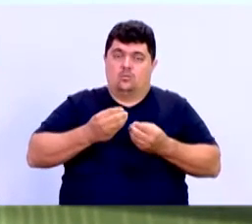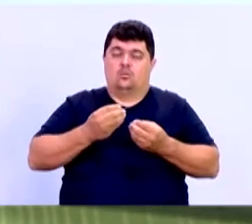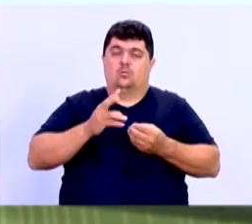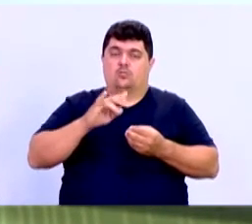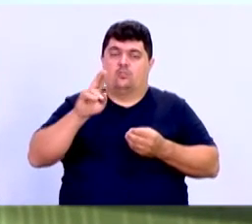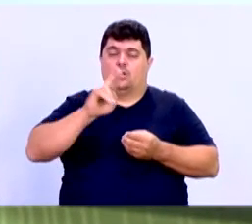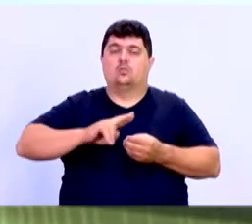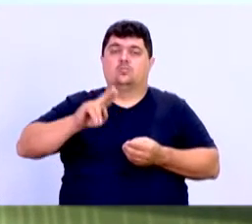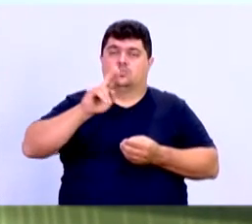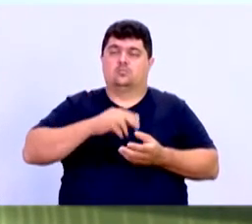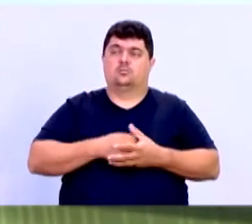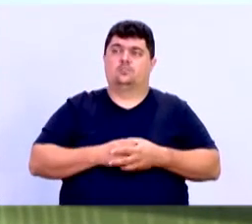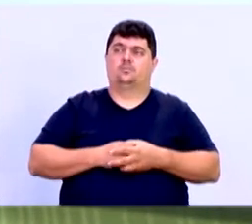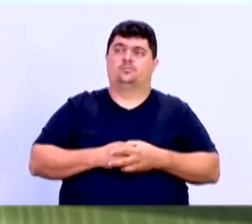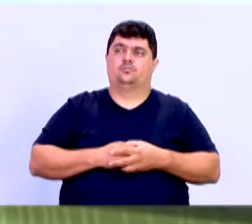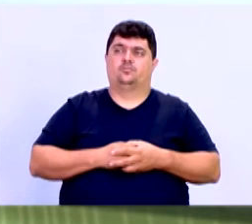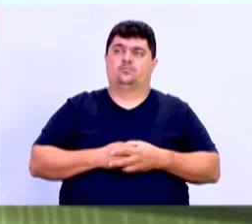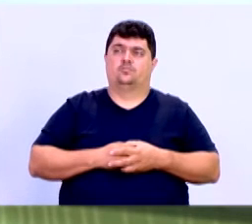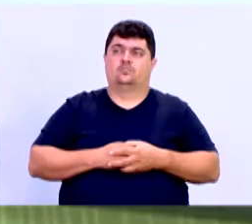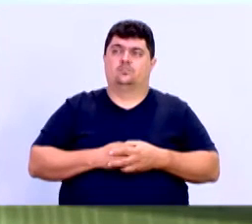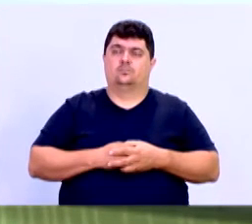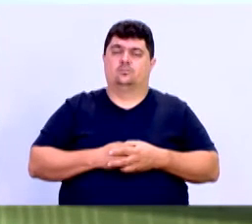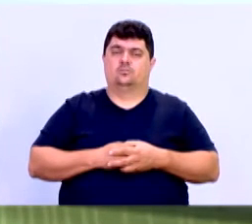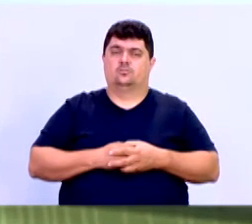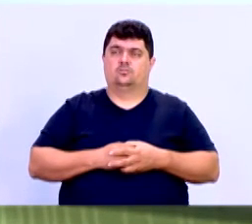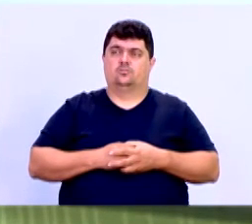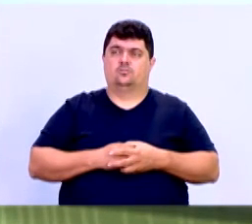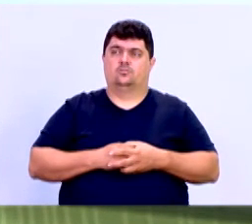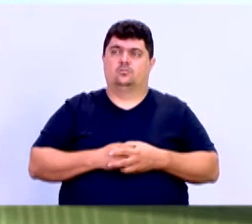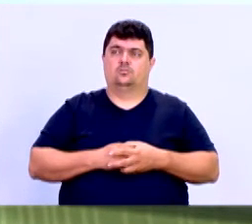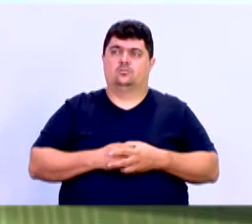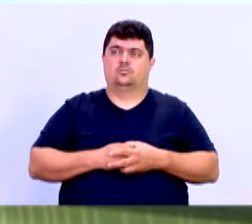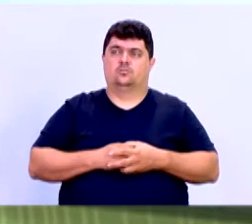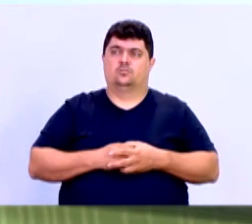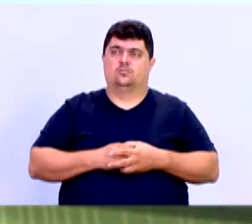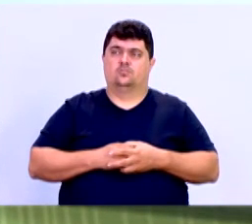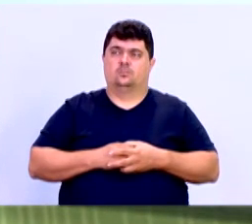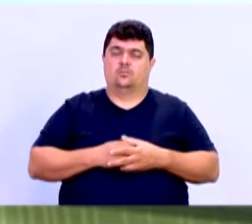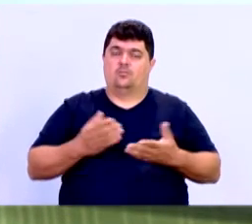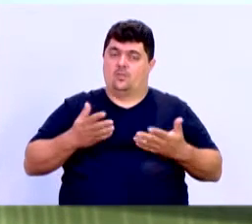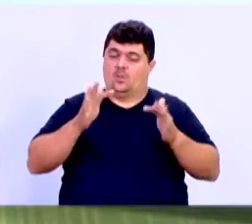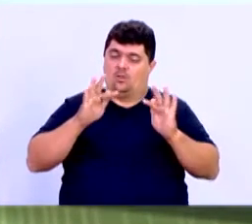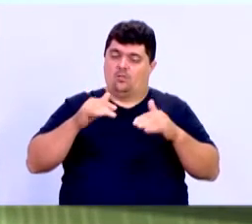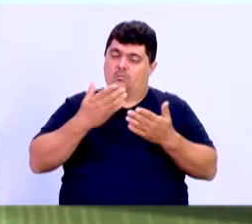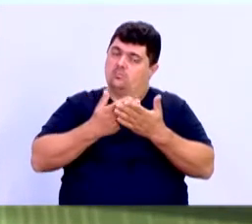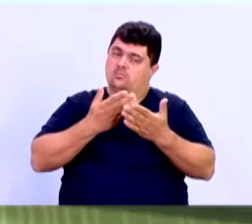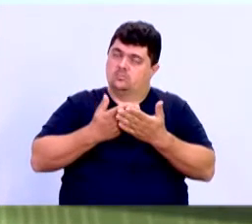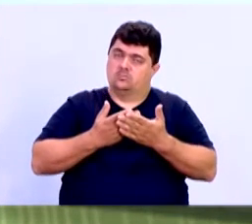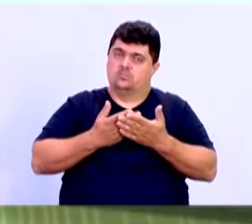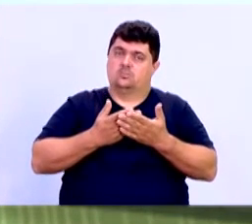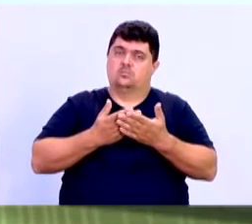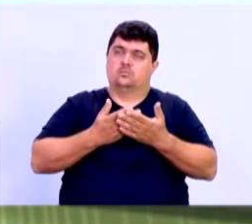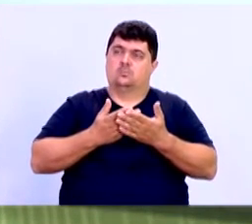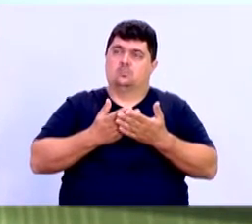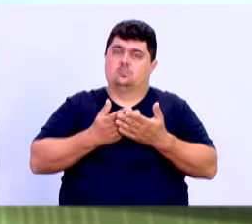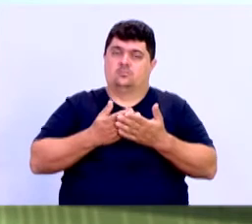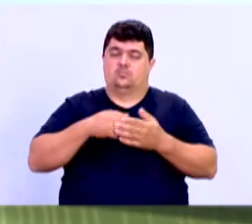Então entenda que no diagrama a gente consegue resumir todo aquele conceito, a teoria que a gente viu lá